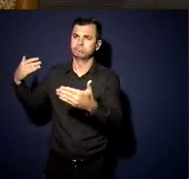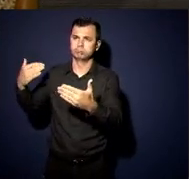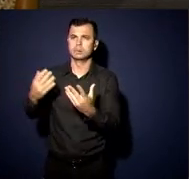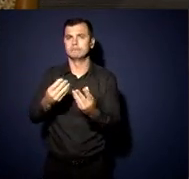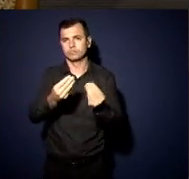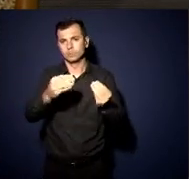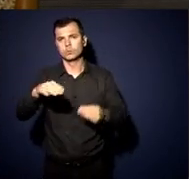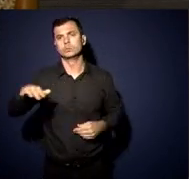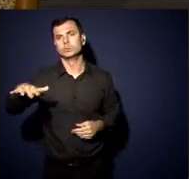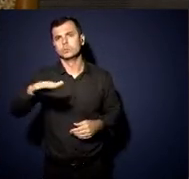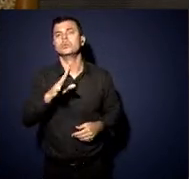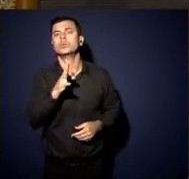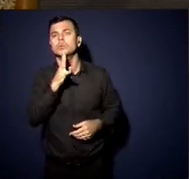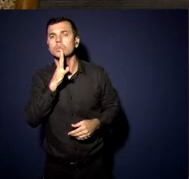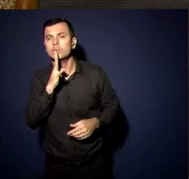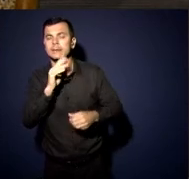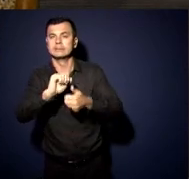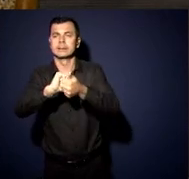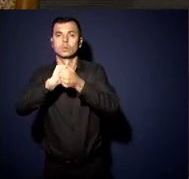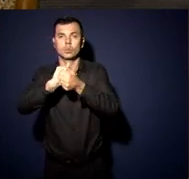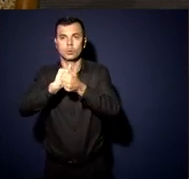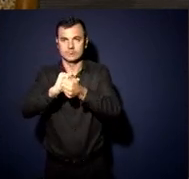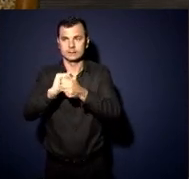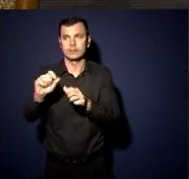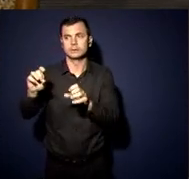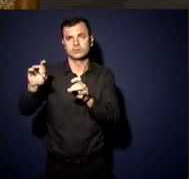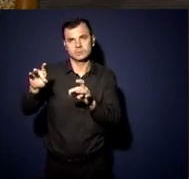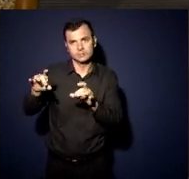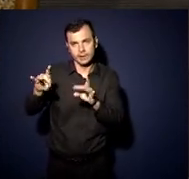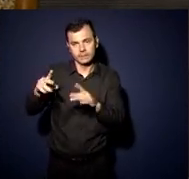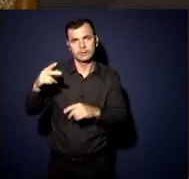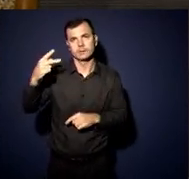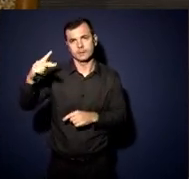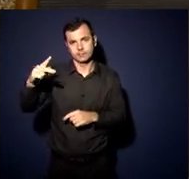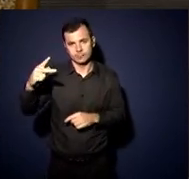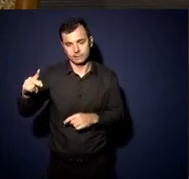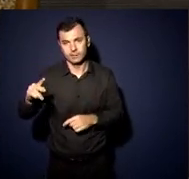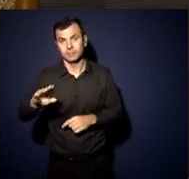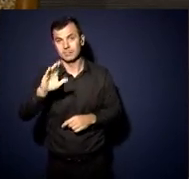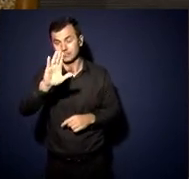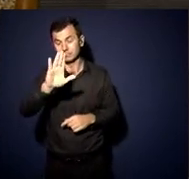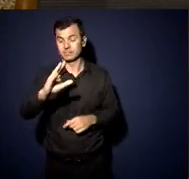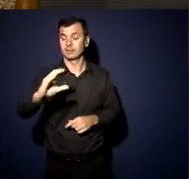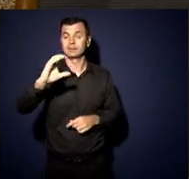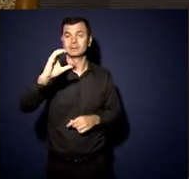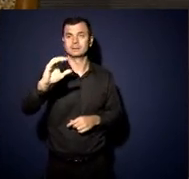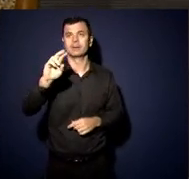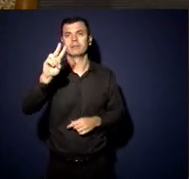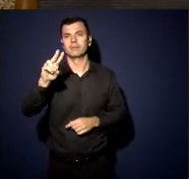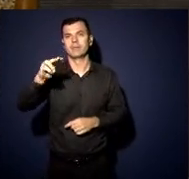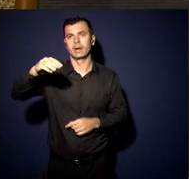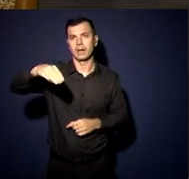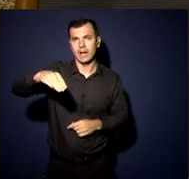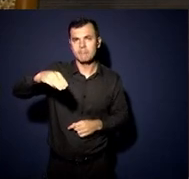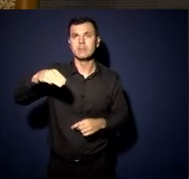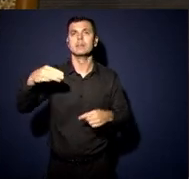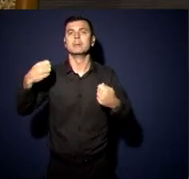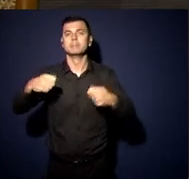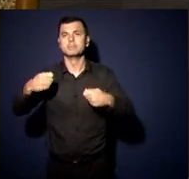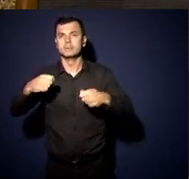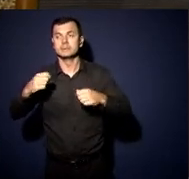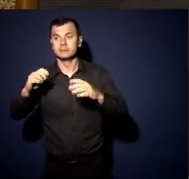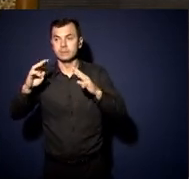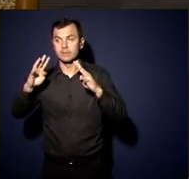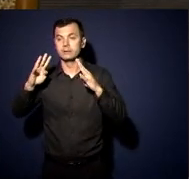reconhecido pela qualidade técnica dos votos e outras questões mas a cvm precisa sempre olhar também para papel